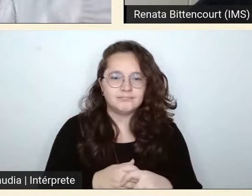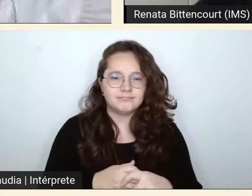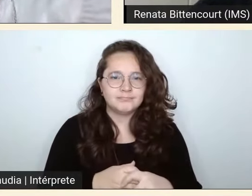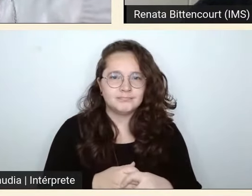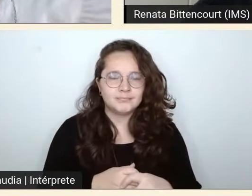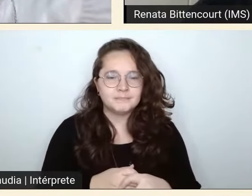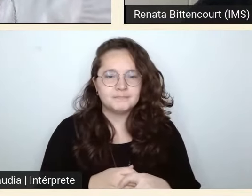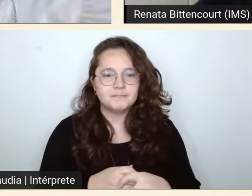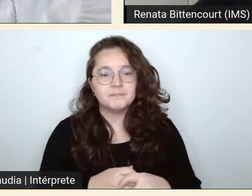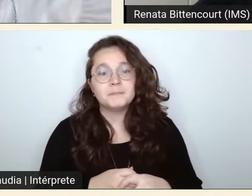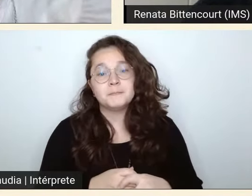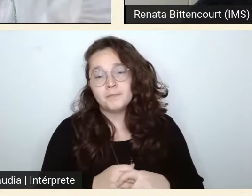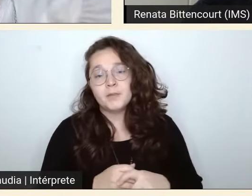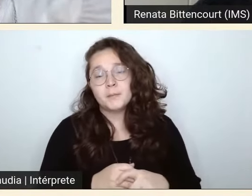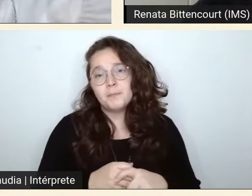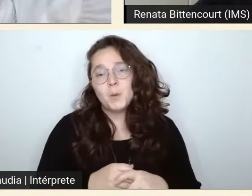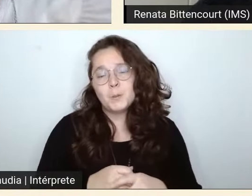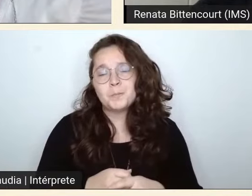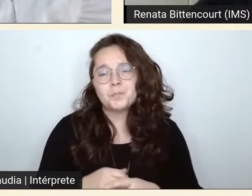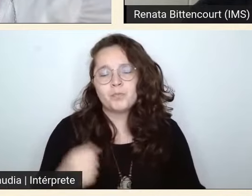Eu tenho uma